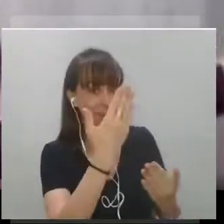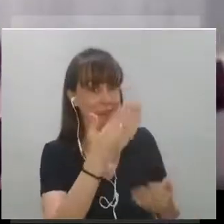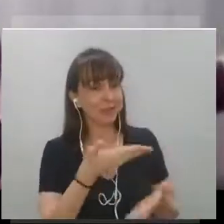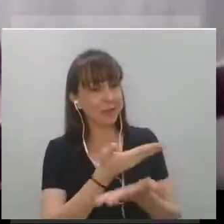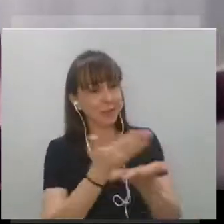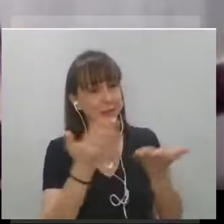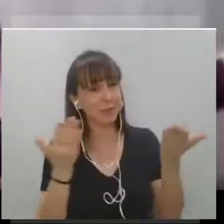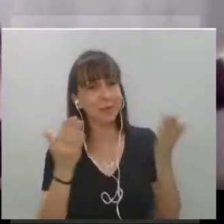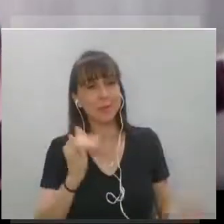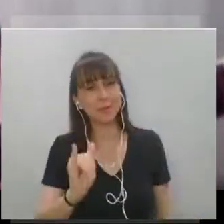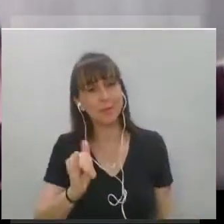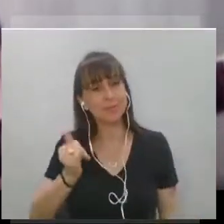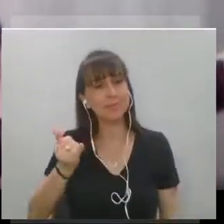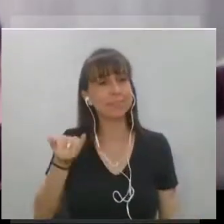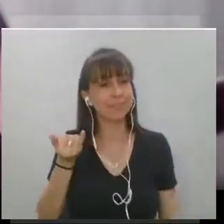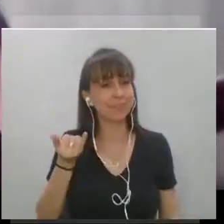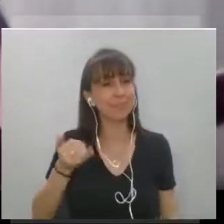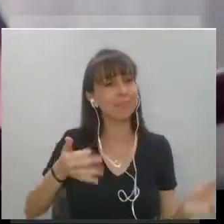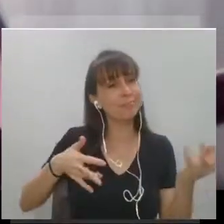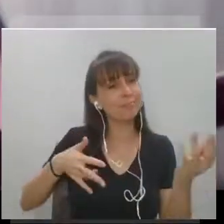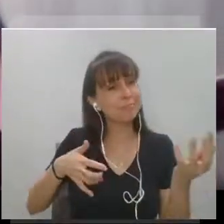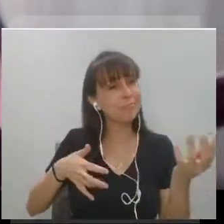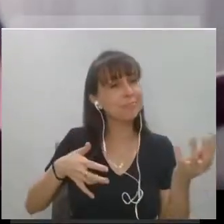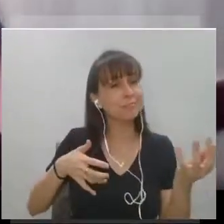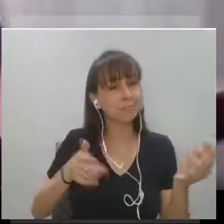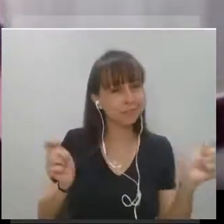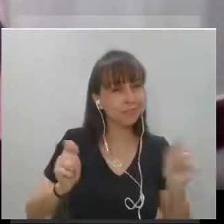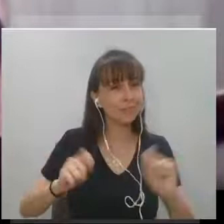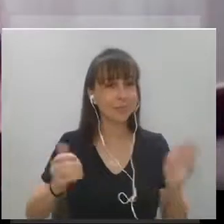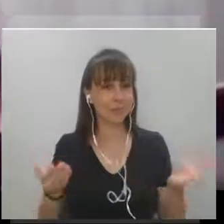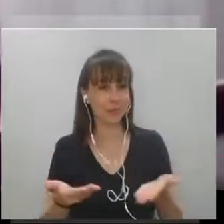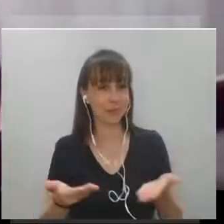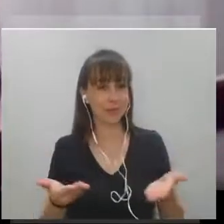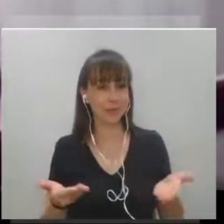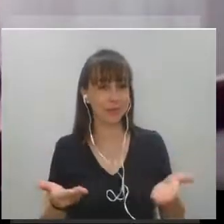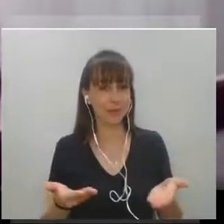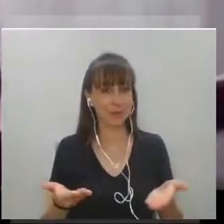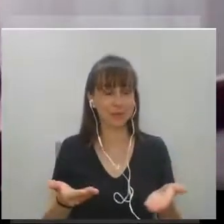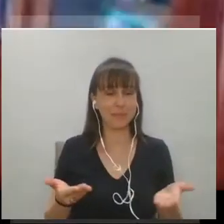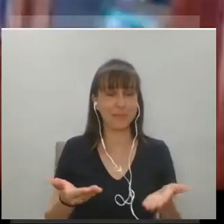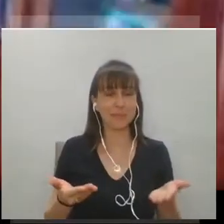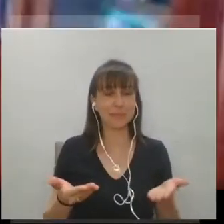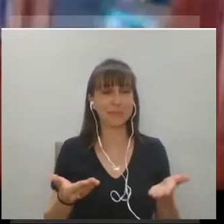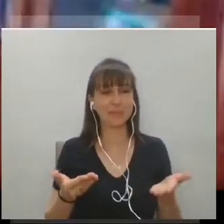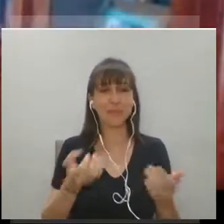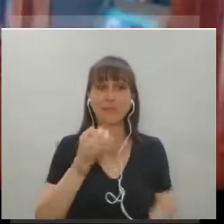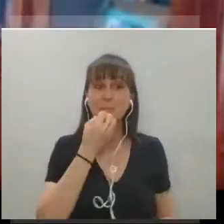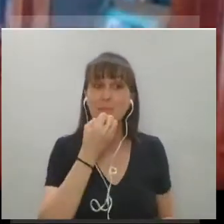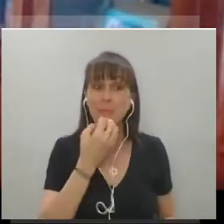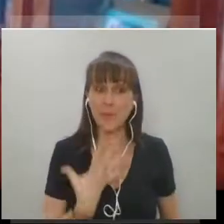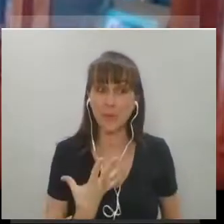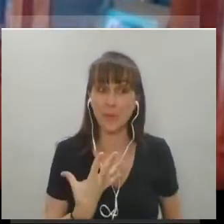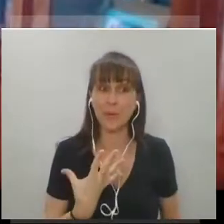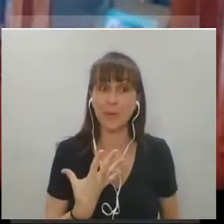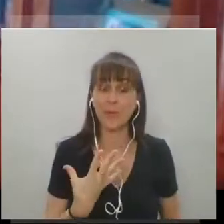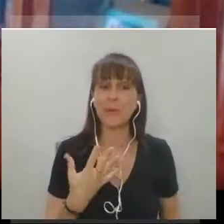a oportunidade de poder estar tocando aqui para vocês também. Muito bom, Thalita, você é muito